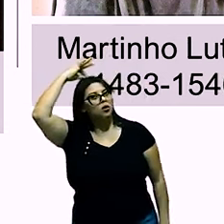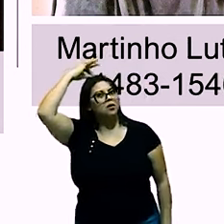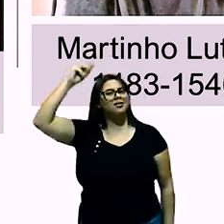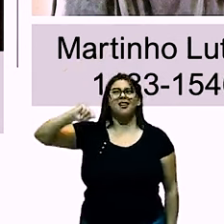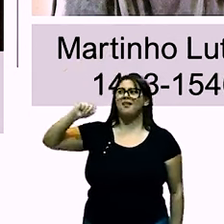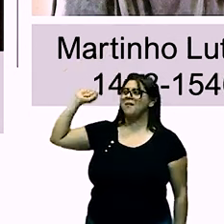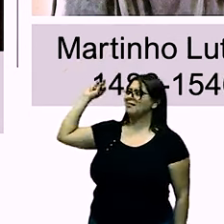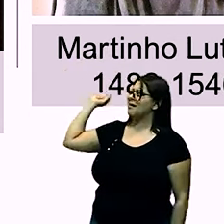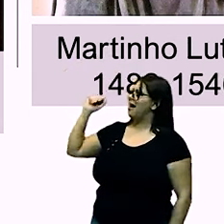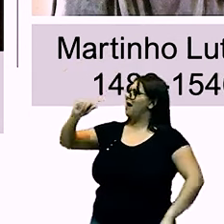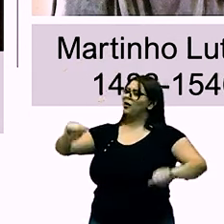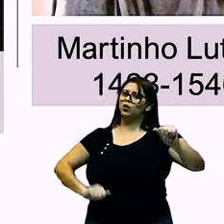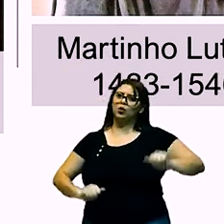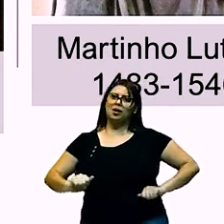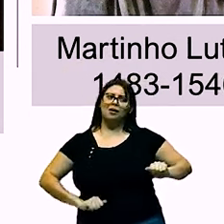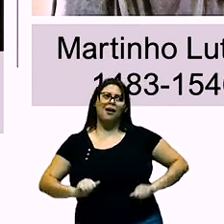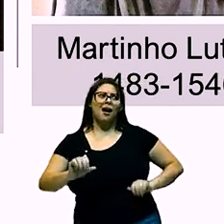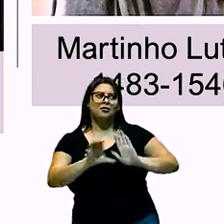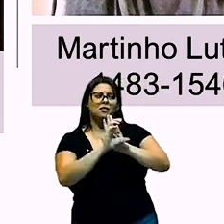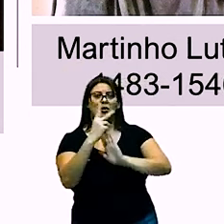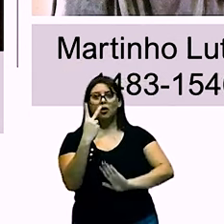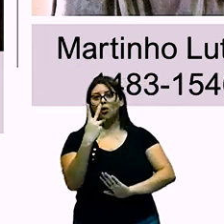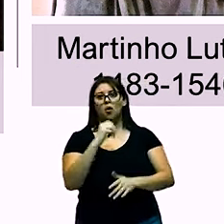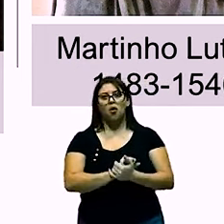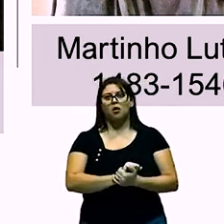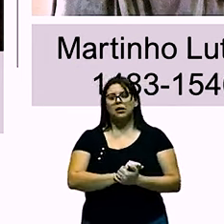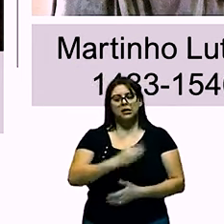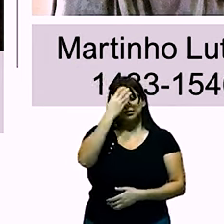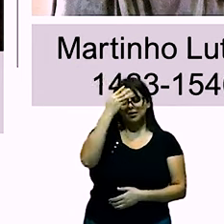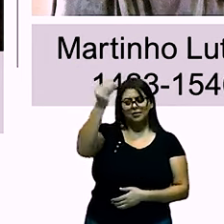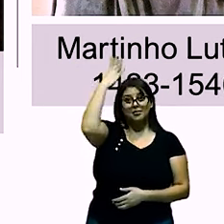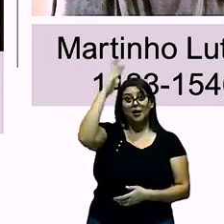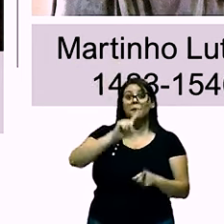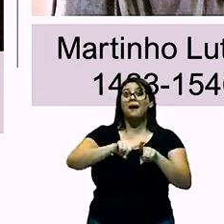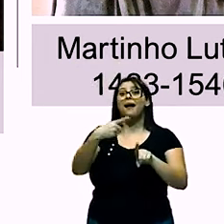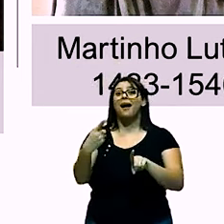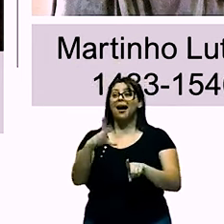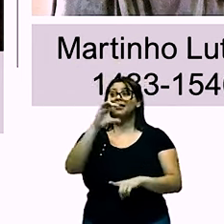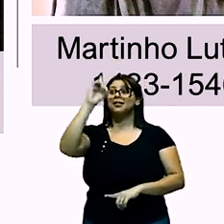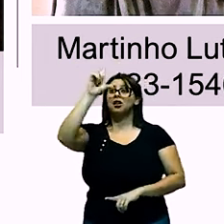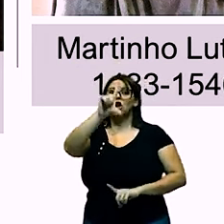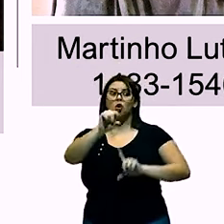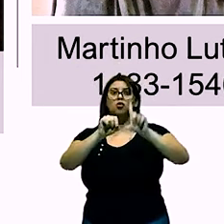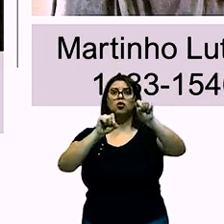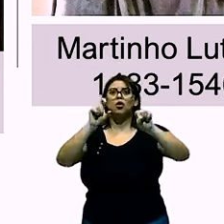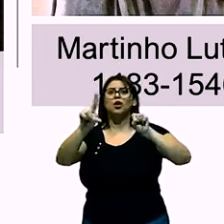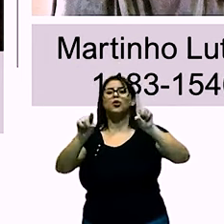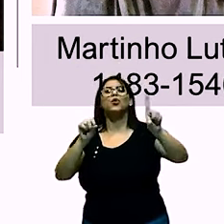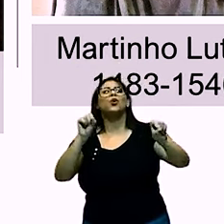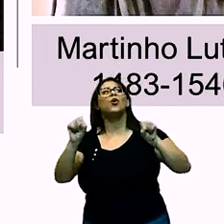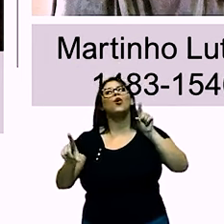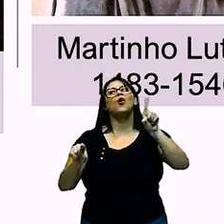E parece que nós ignoramos o restante da história. Mas Deus tem os seus. O Espírito Santo nunca